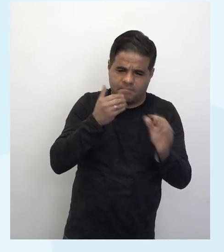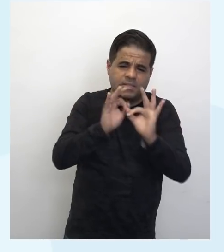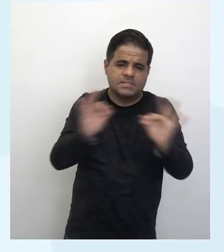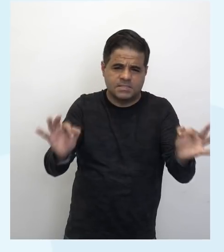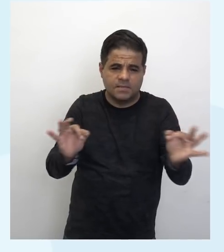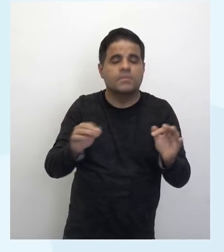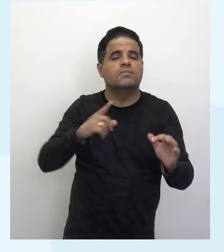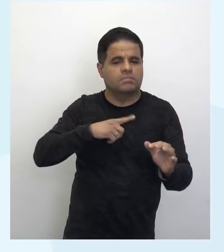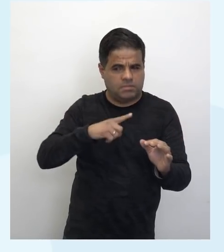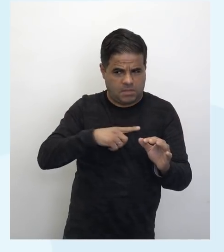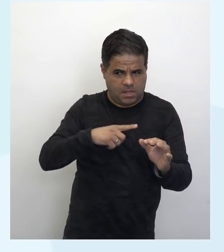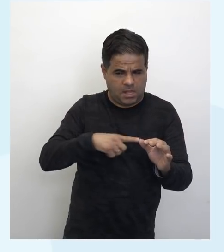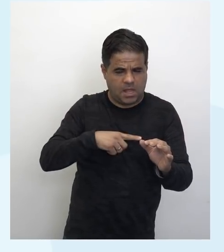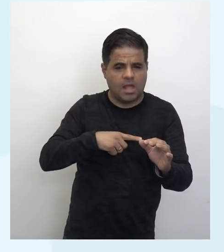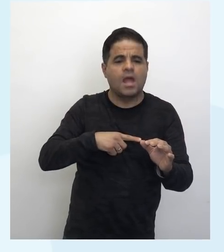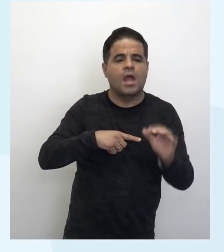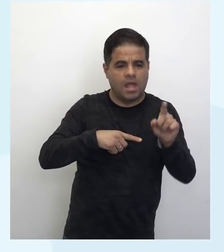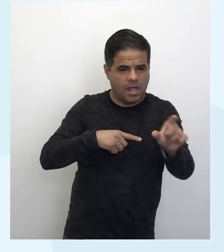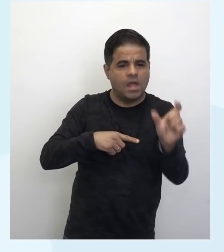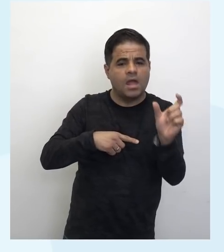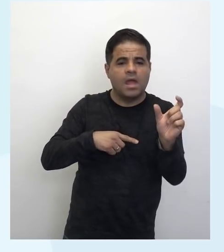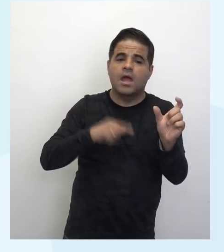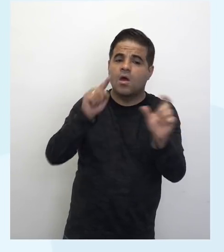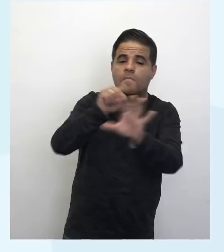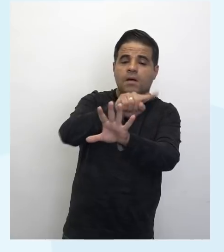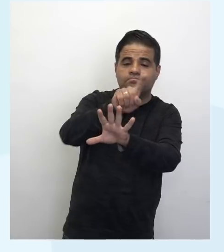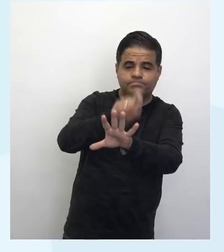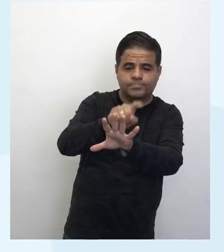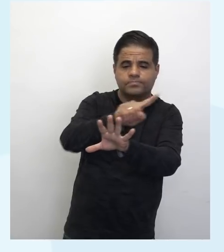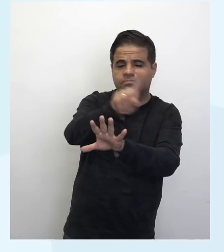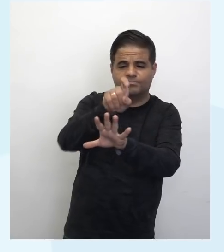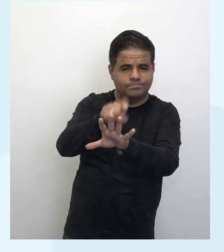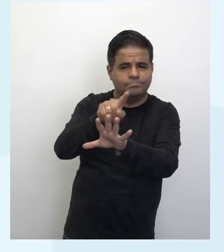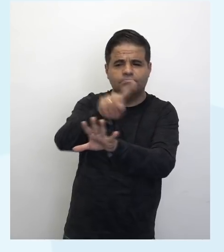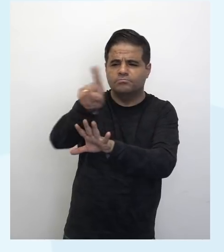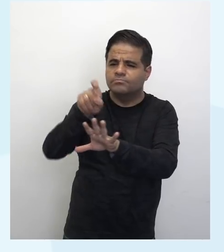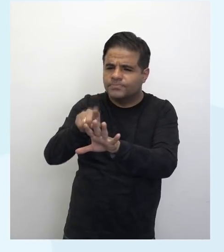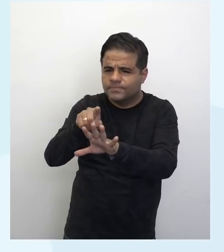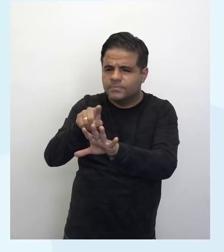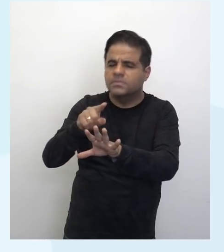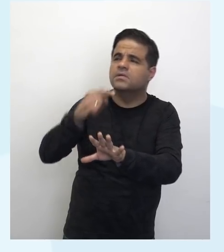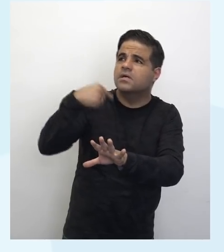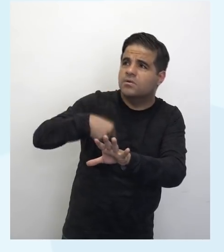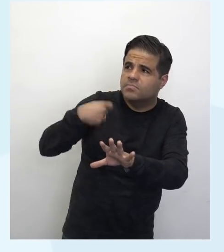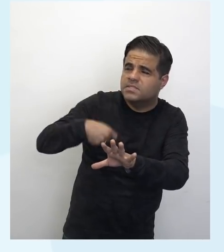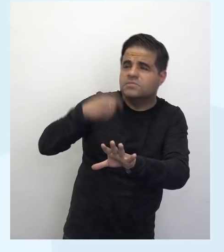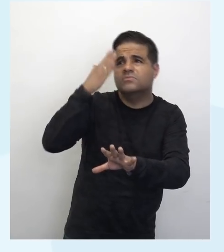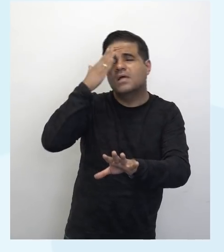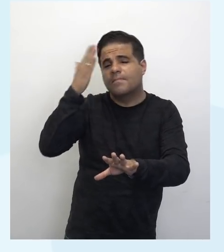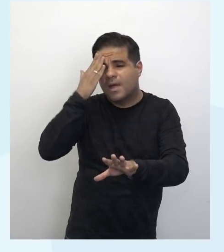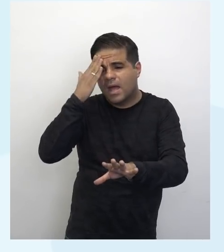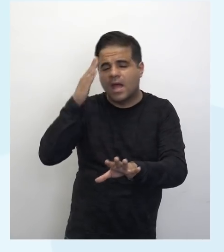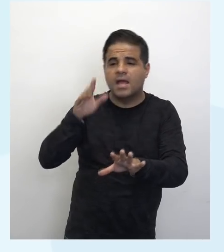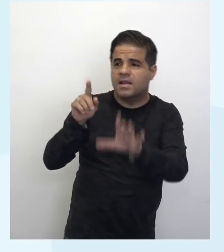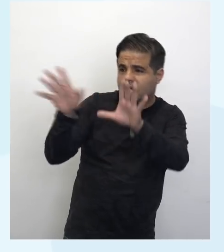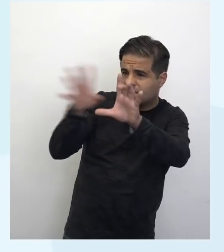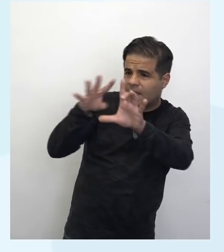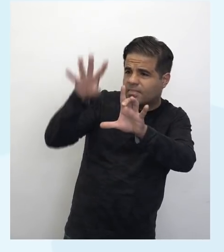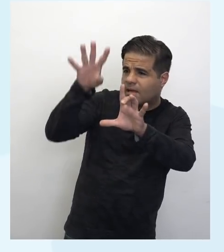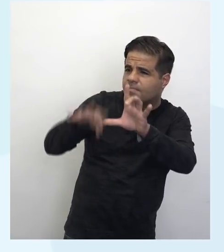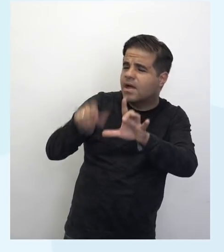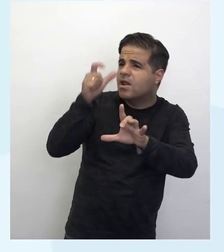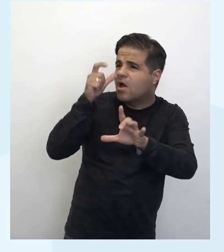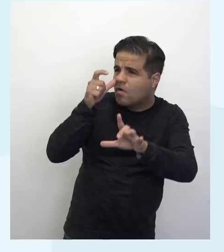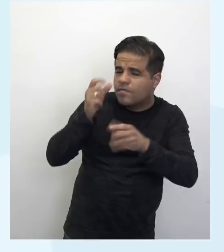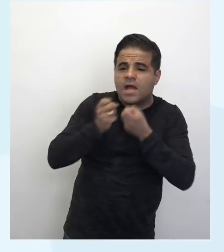gente tem aqui uma proposição, é uma hipótese que tá aqui. E eu tenho que saber... né? Dentro dessa tabela, eu vou verificar